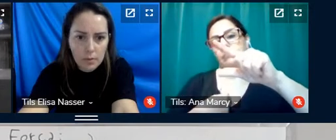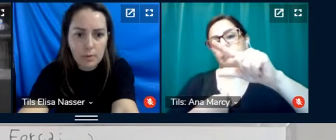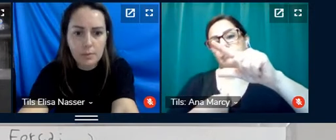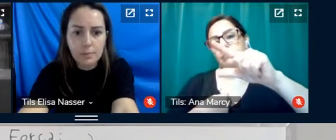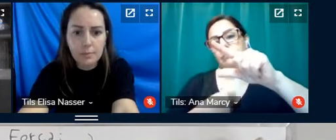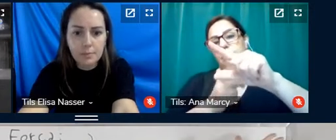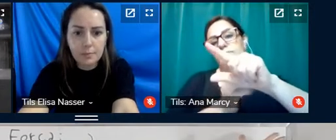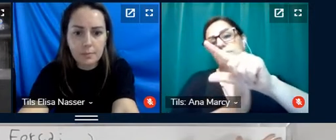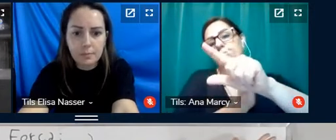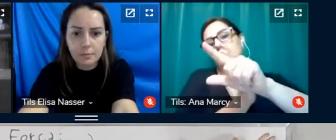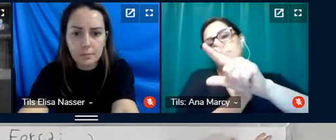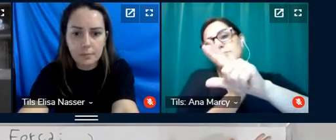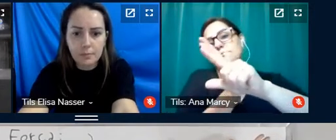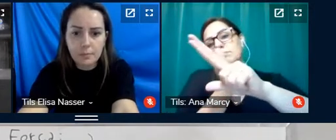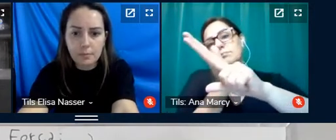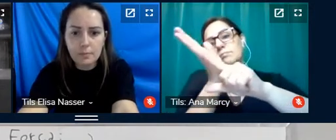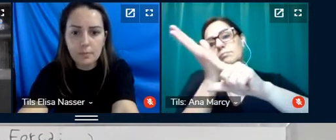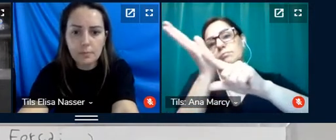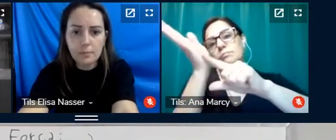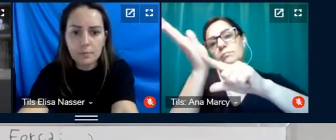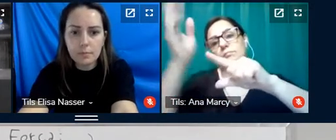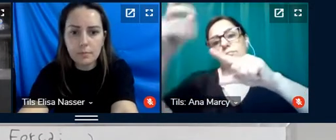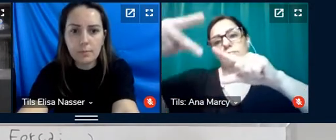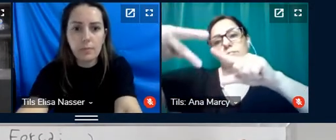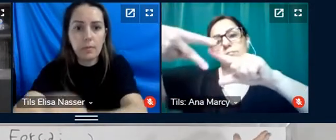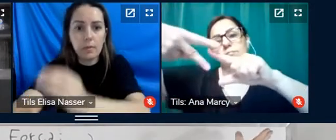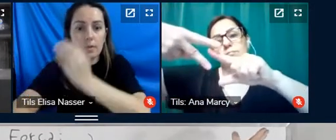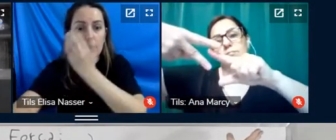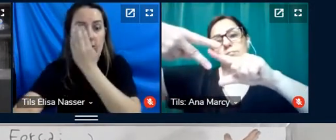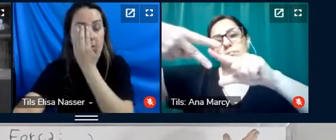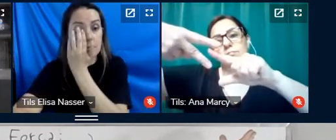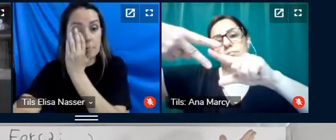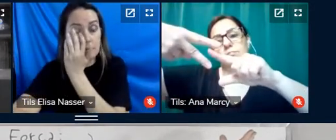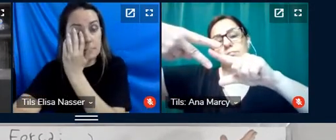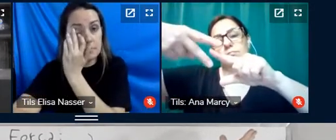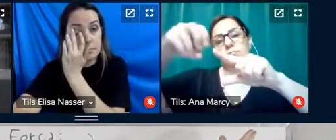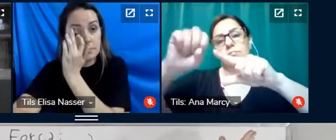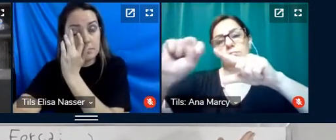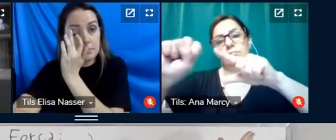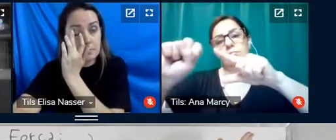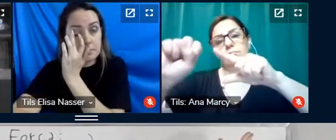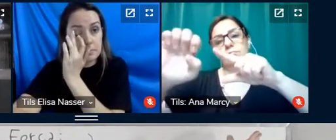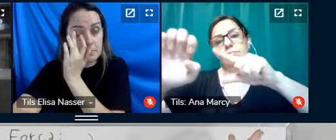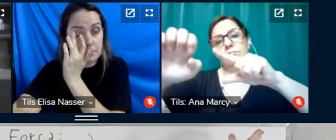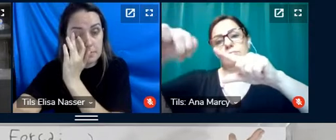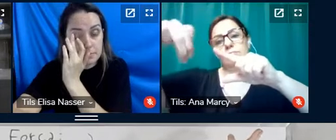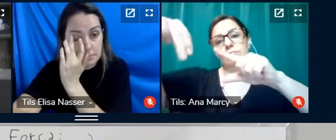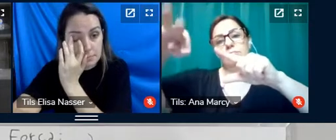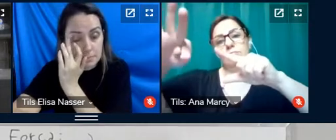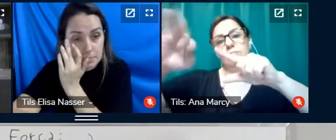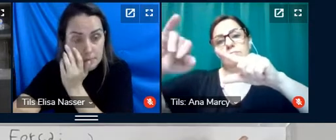Se está apontando para lá, eu tenho um sentido determinado